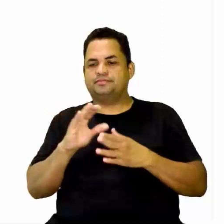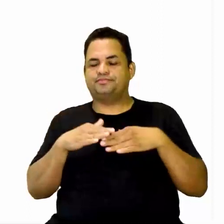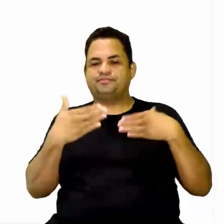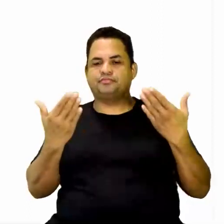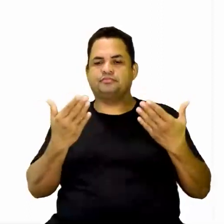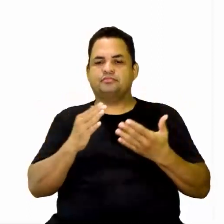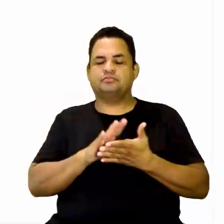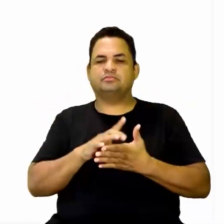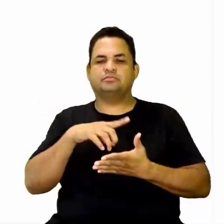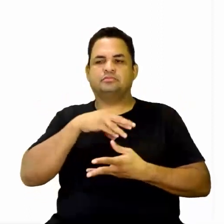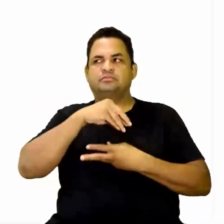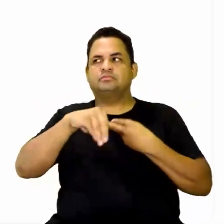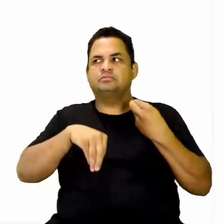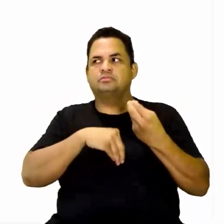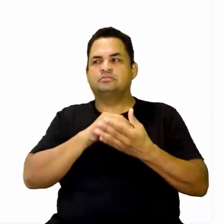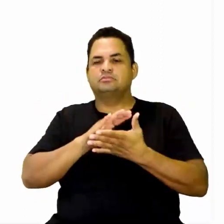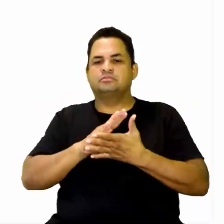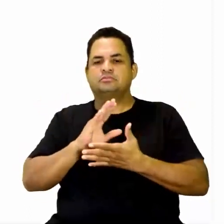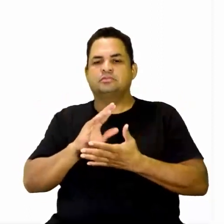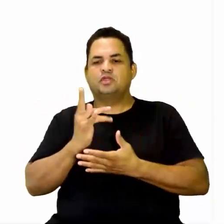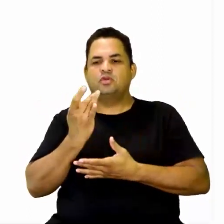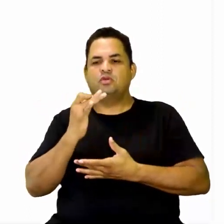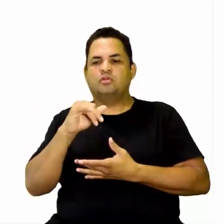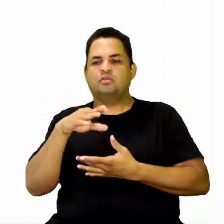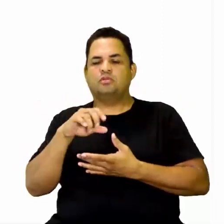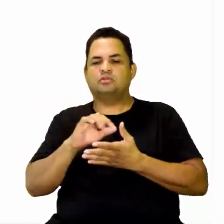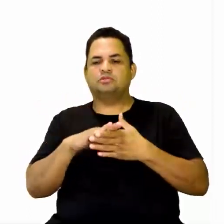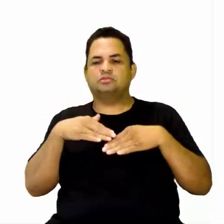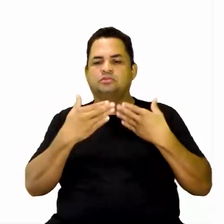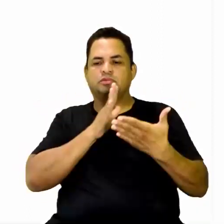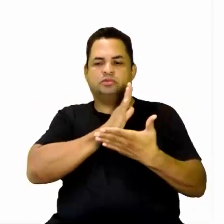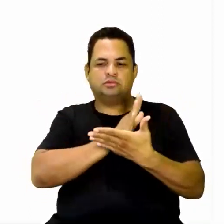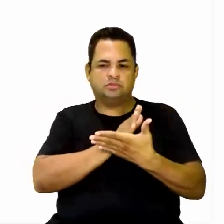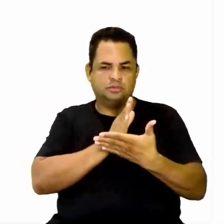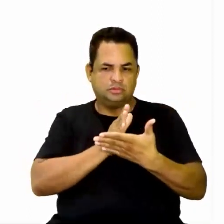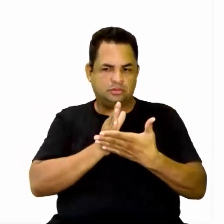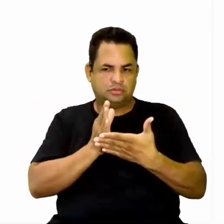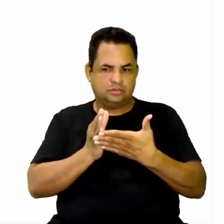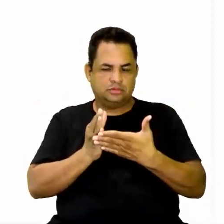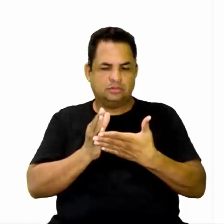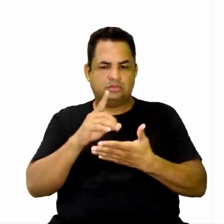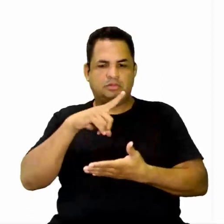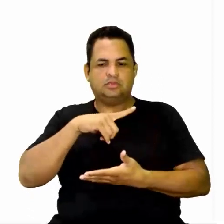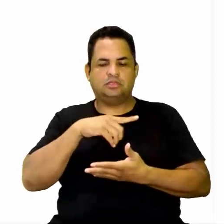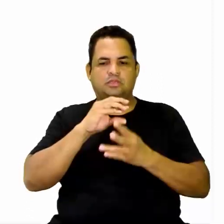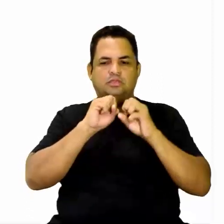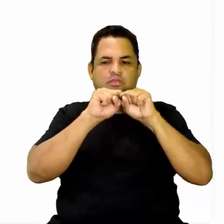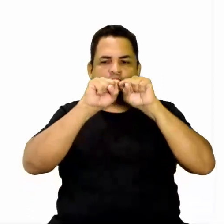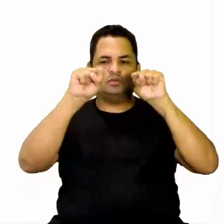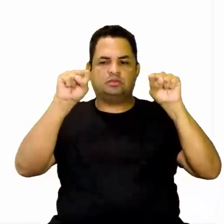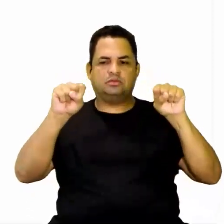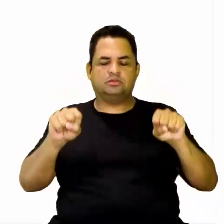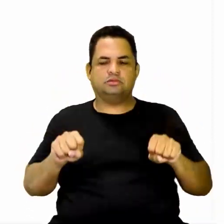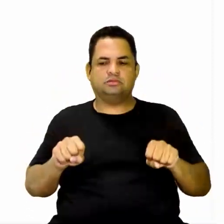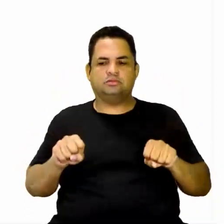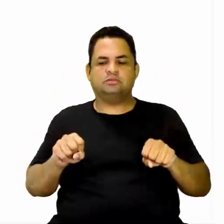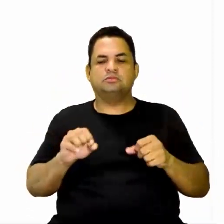uma mistura homogênea, quantas fases existem no sistema na temperatura